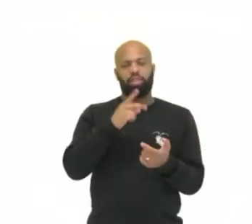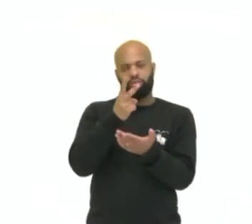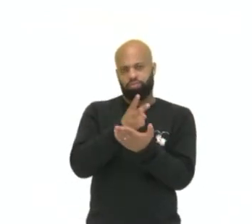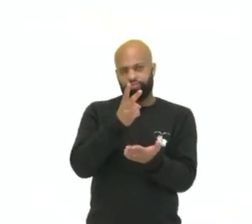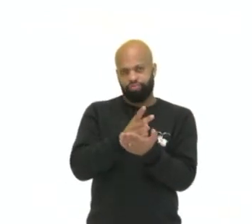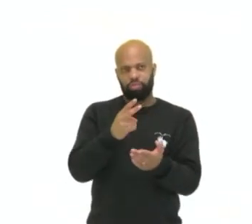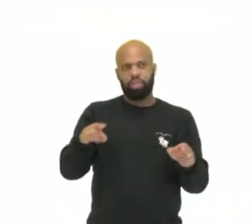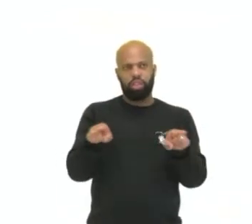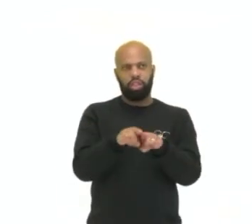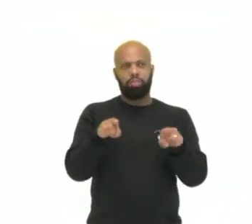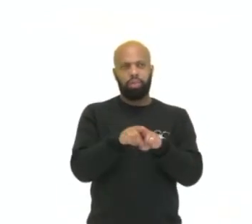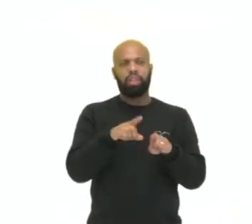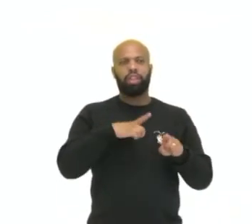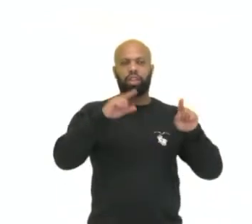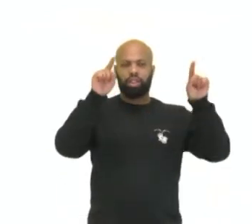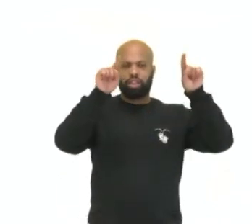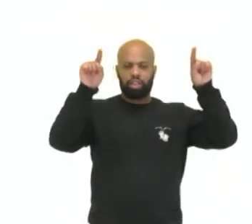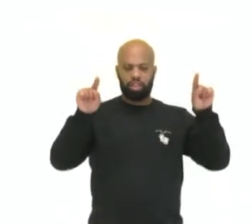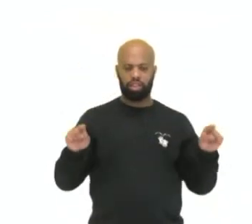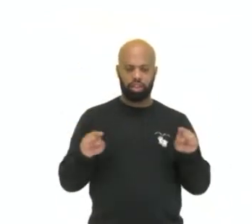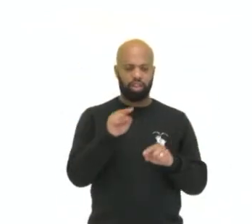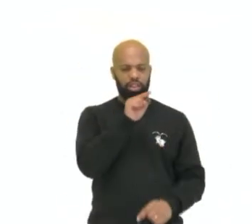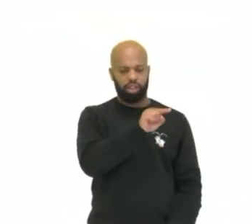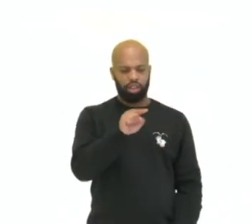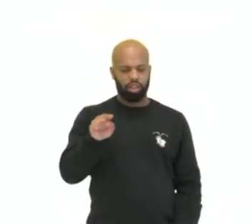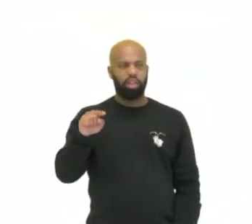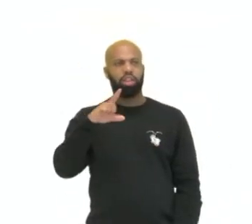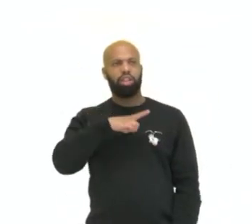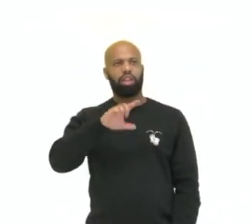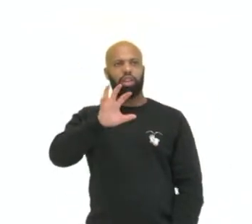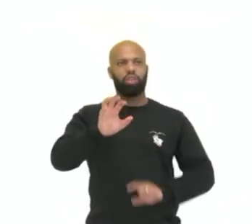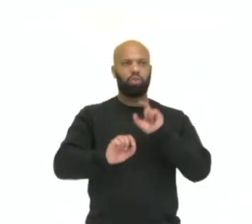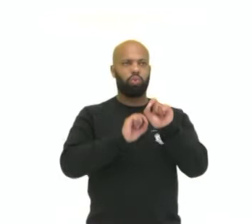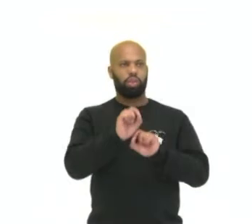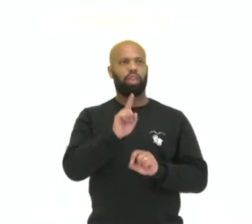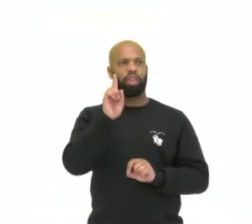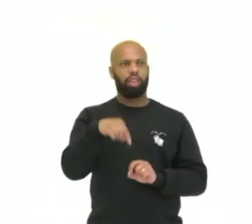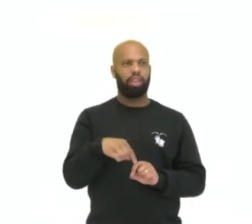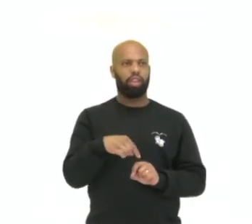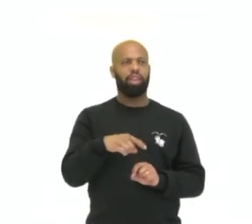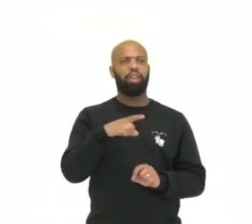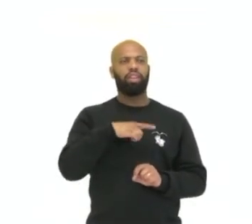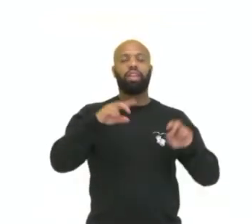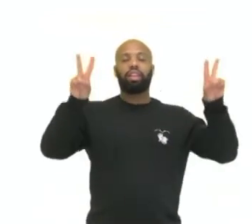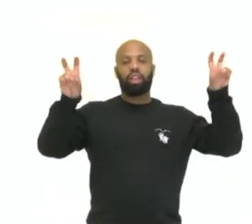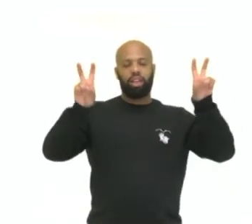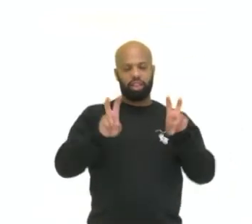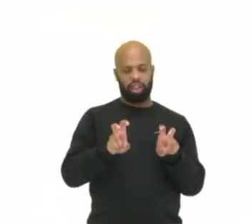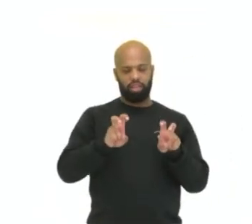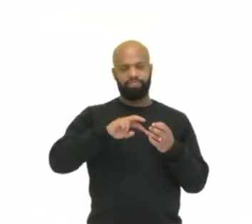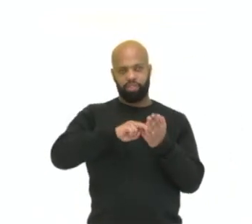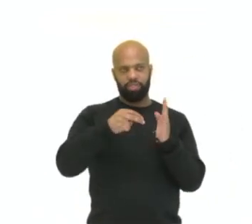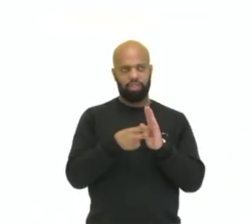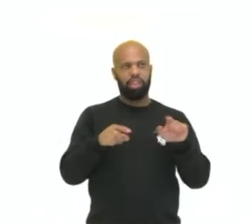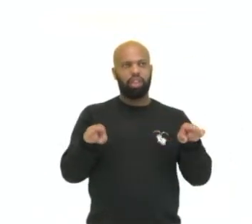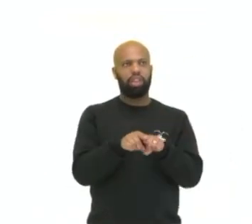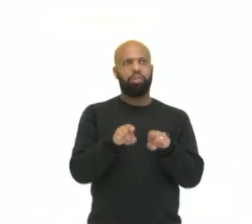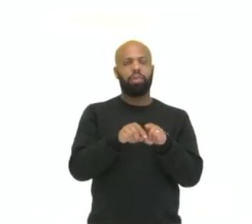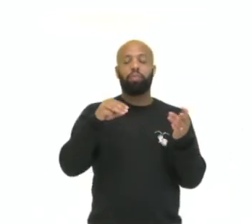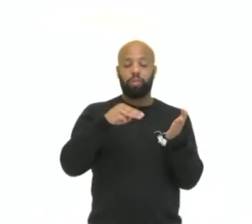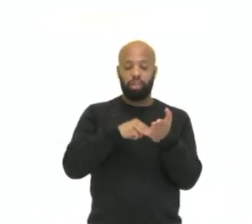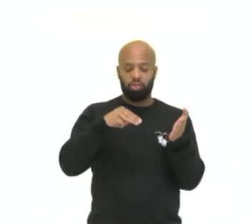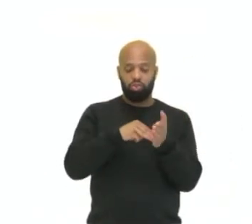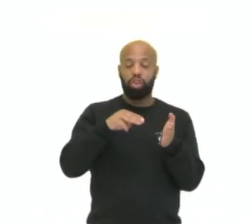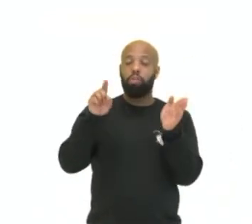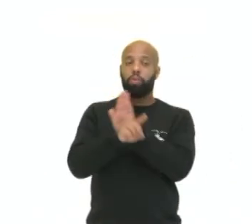os colchetes e as reticências, né? Então temos isso que nós chamamos de tópicos ou subtítulos. E metodologia. Foram